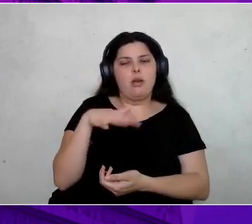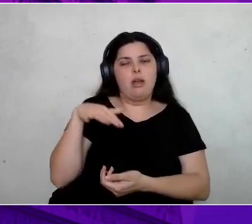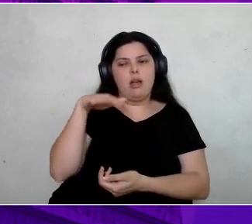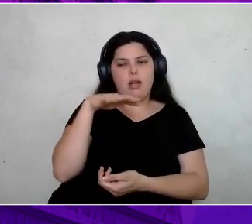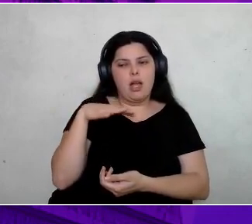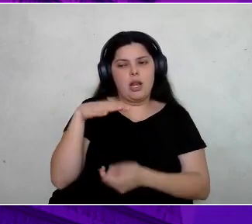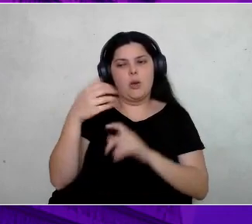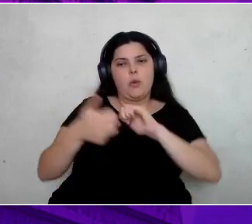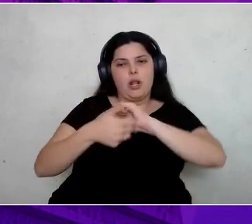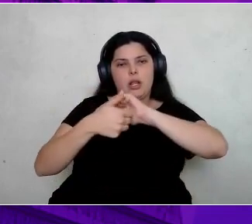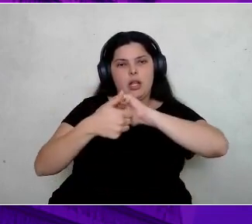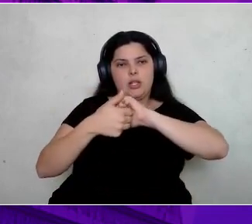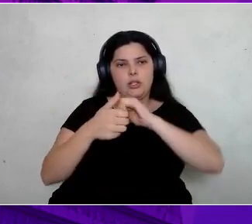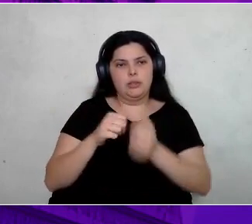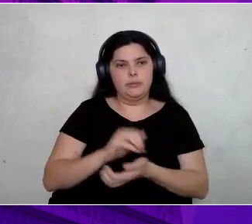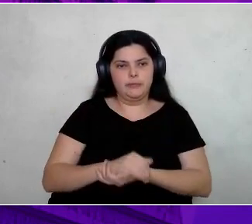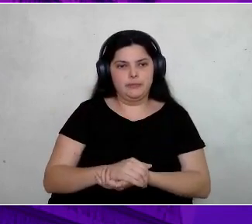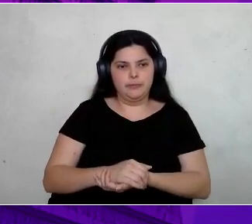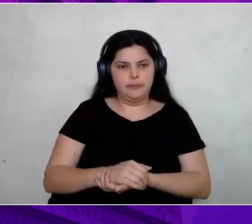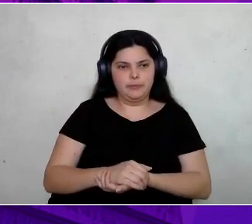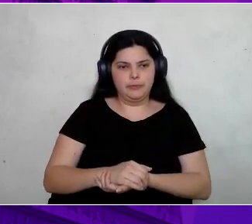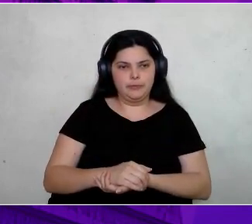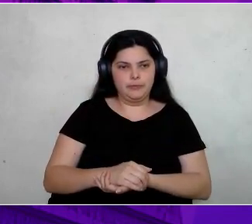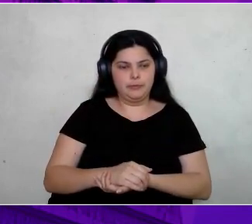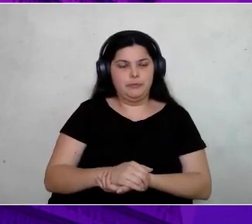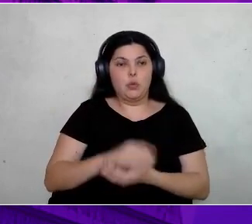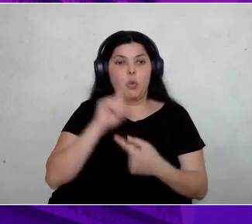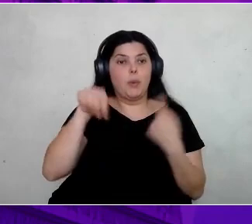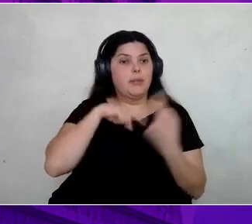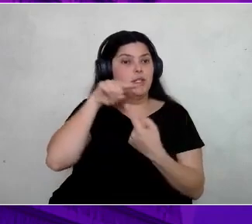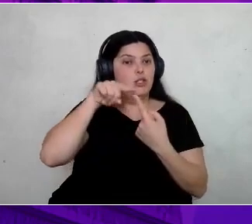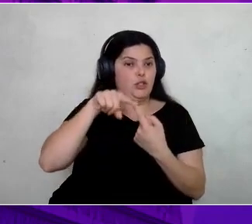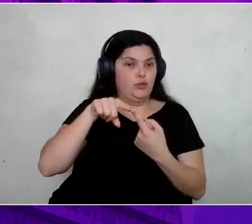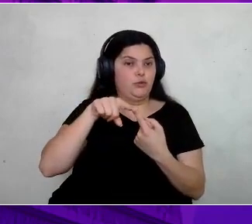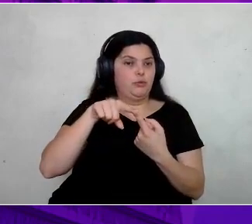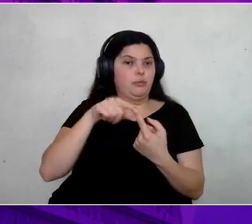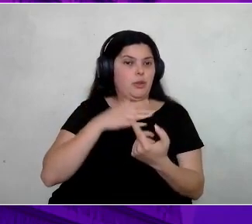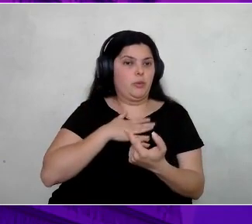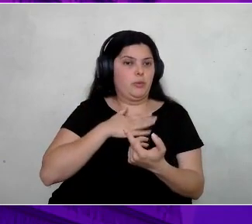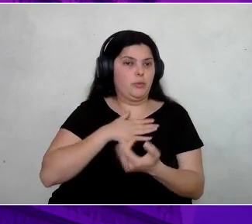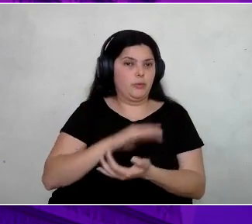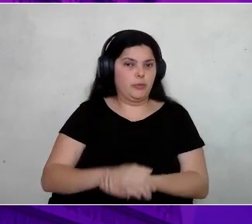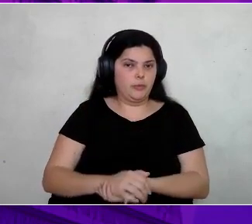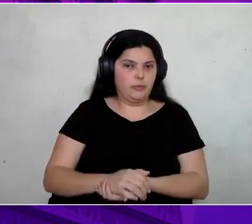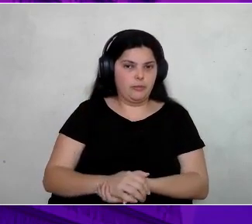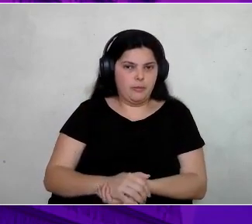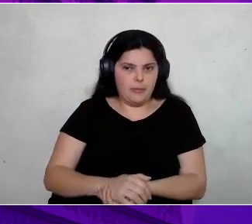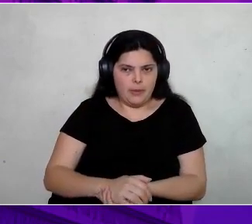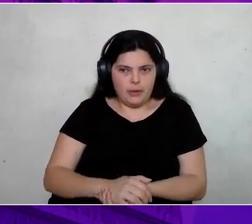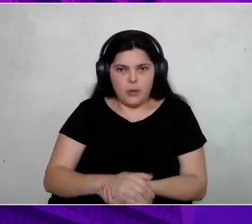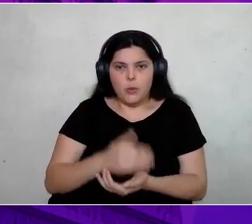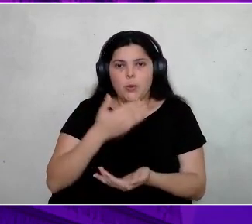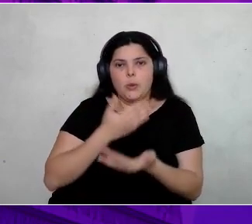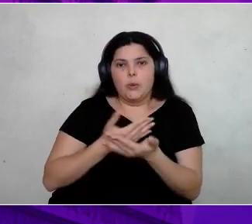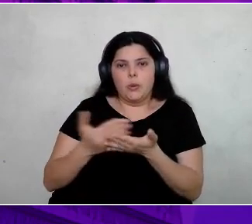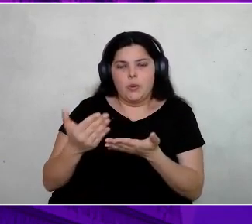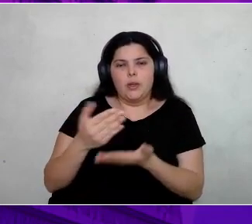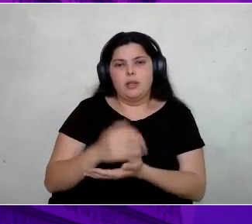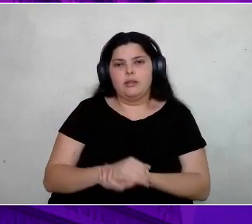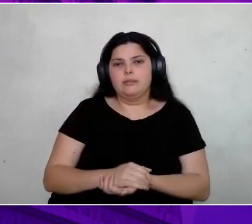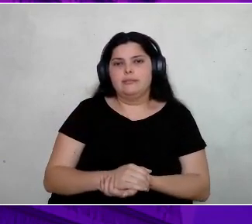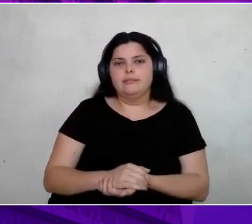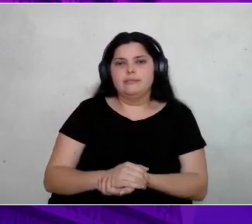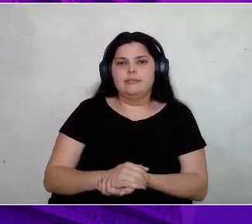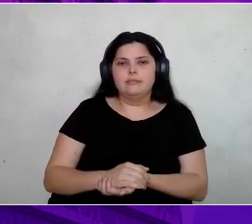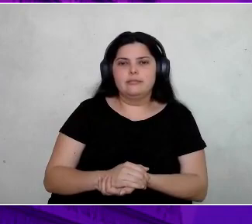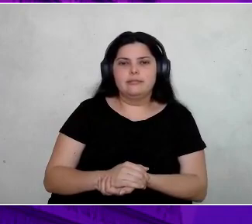qualidade. Tá? Esse é o meu objetivo. Bom, para começar, quem